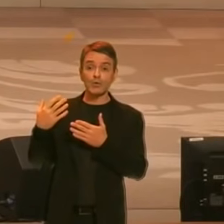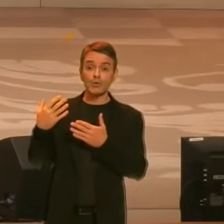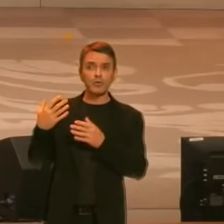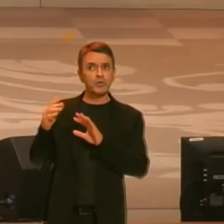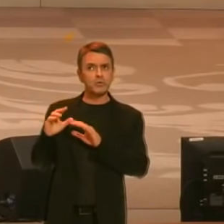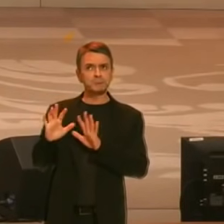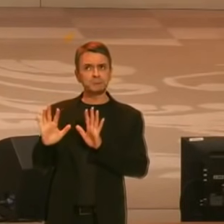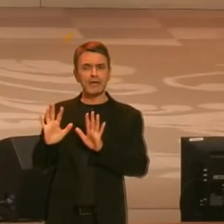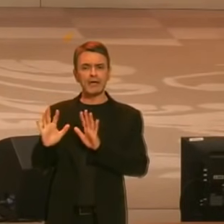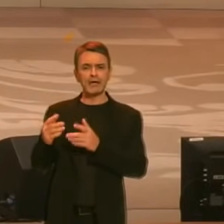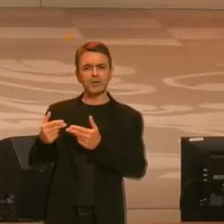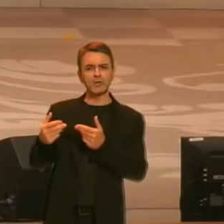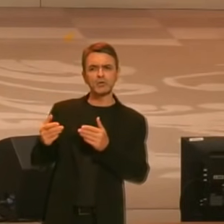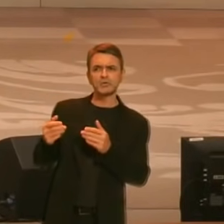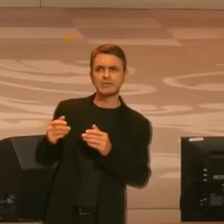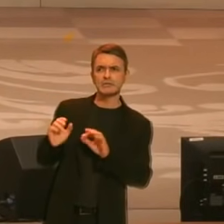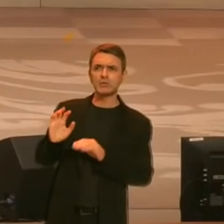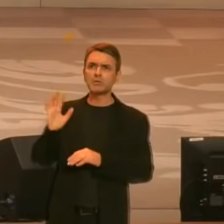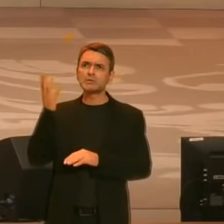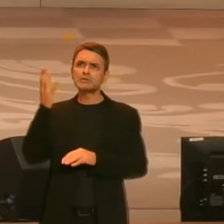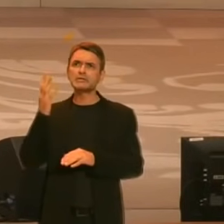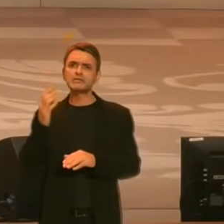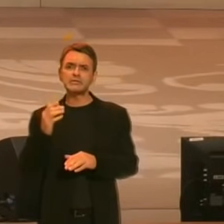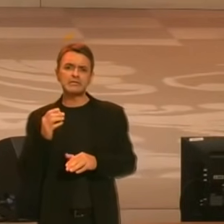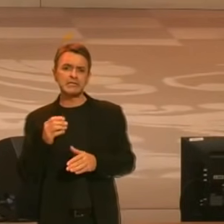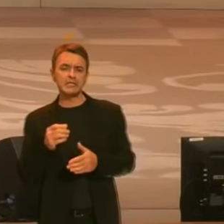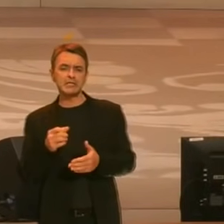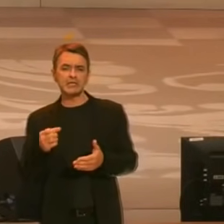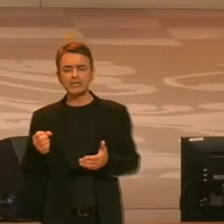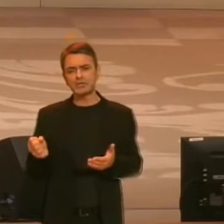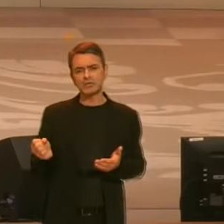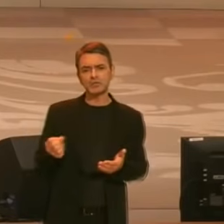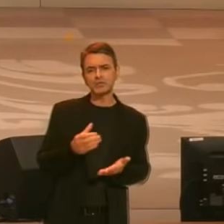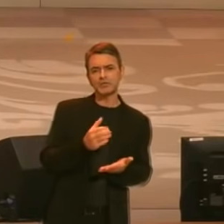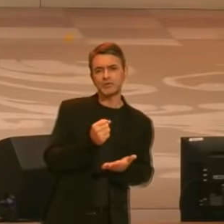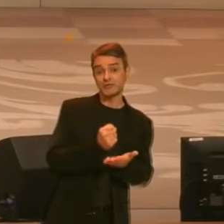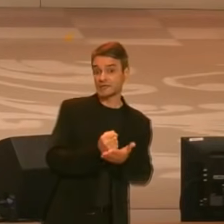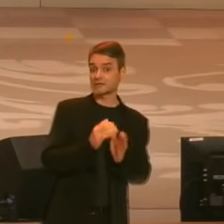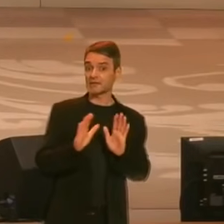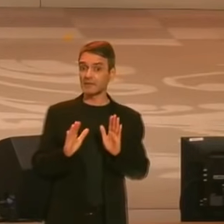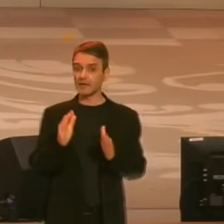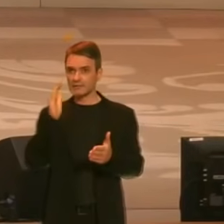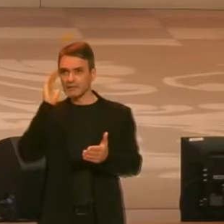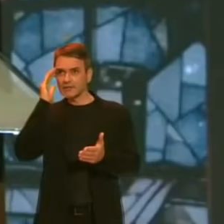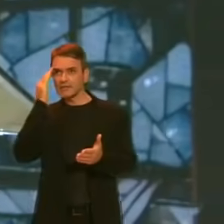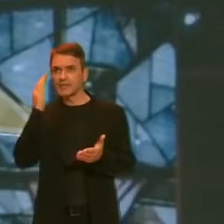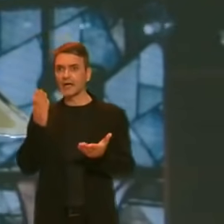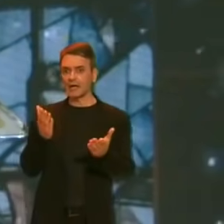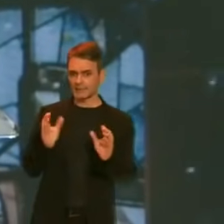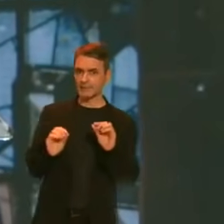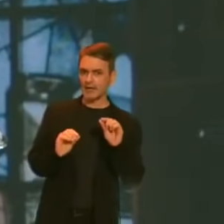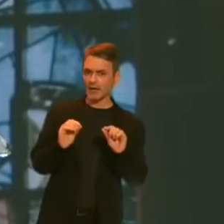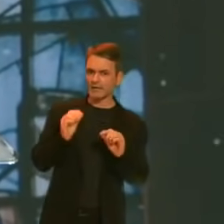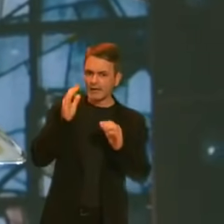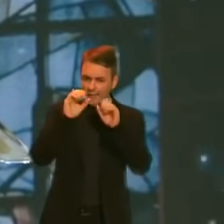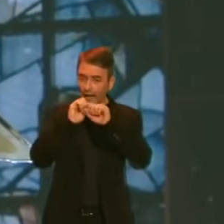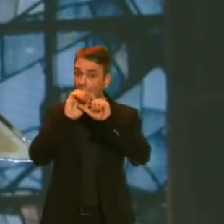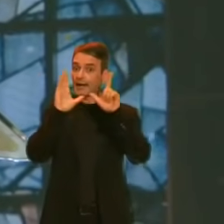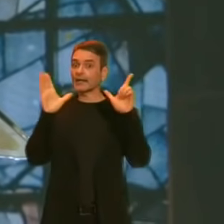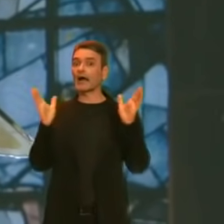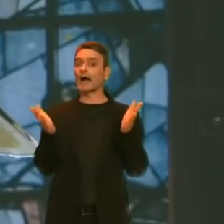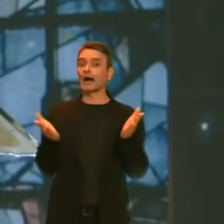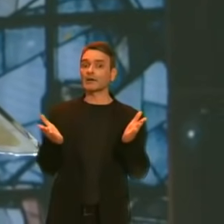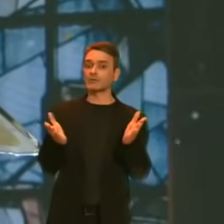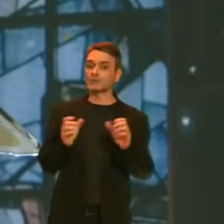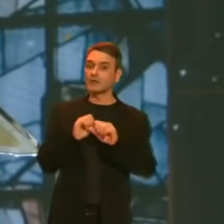no Novo. Se eu já entendi o que aconteceu no Novo, fica muito mais fácil compreender o Velho, senão eu não vou entender o Velho. Se